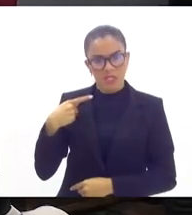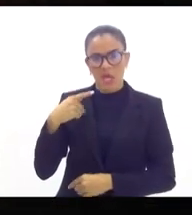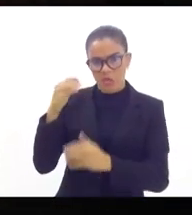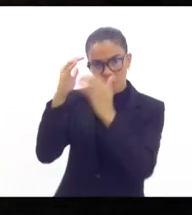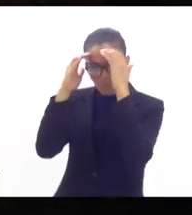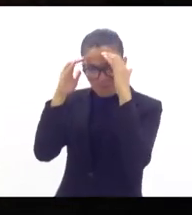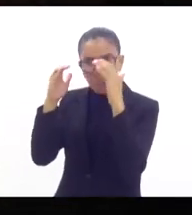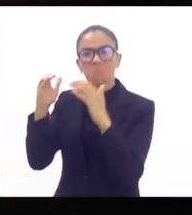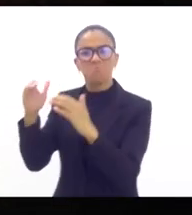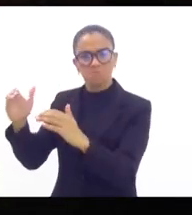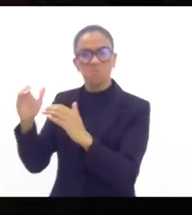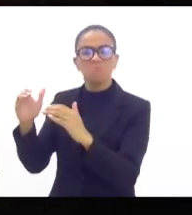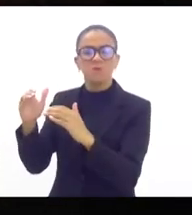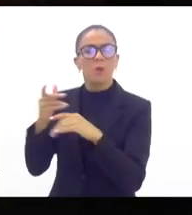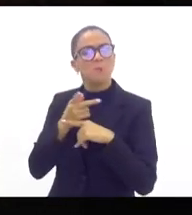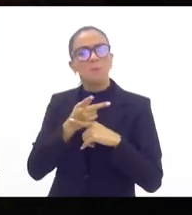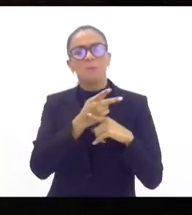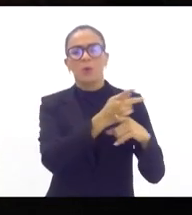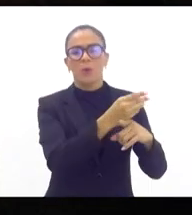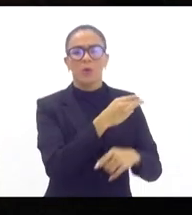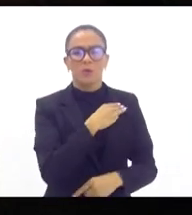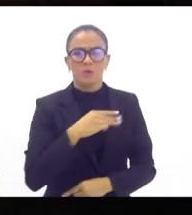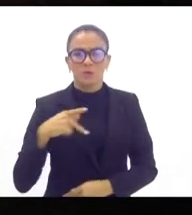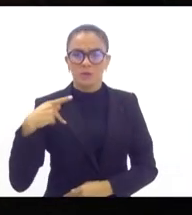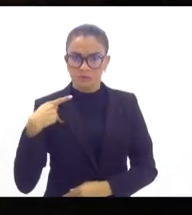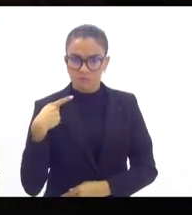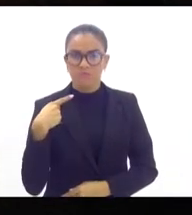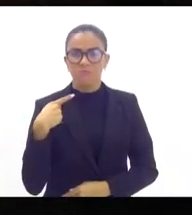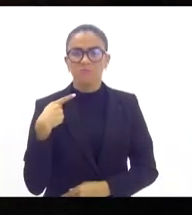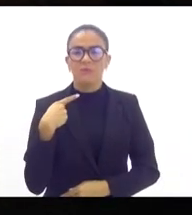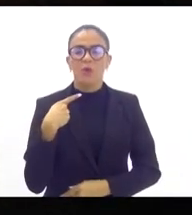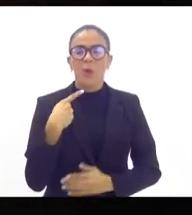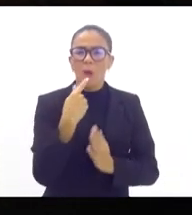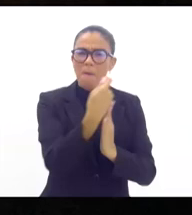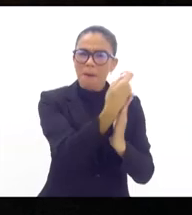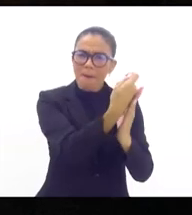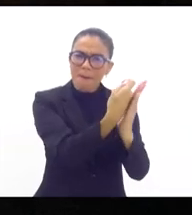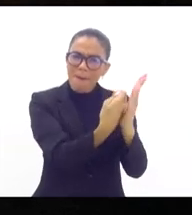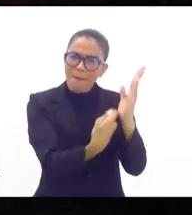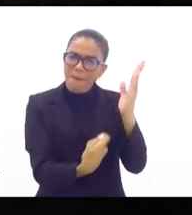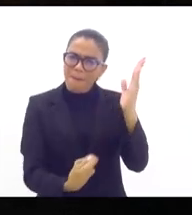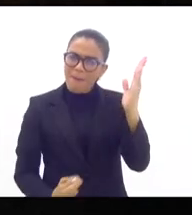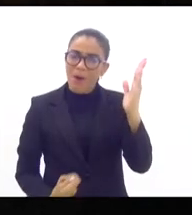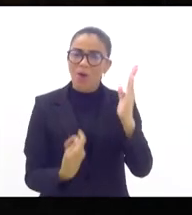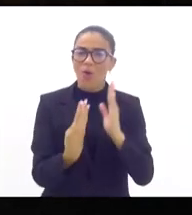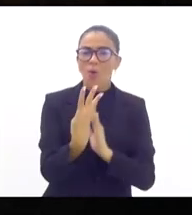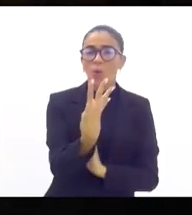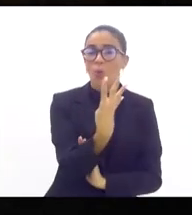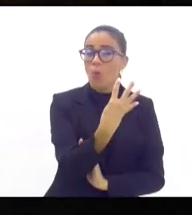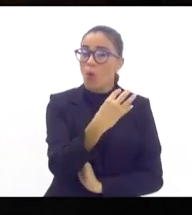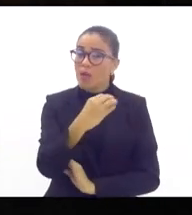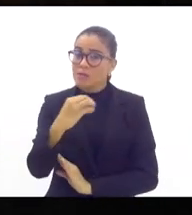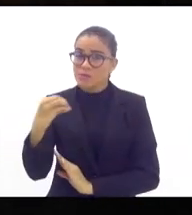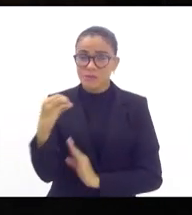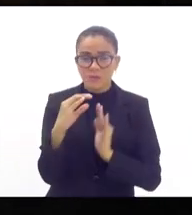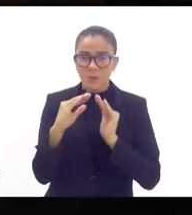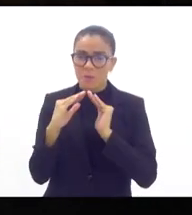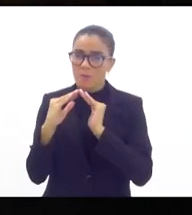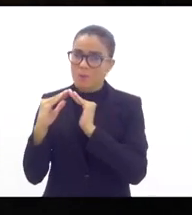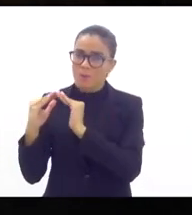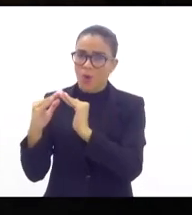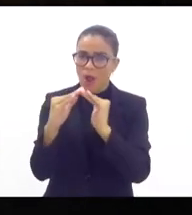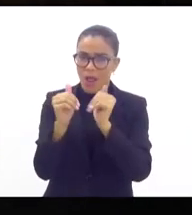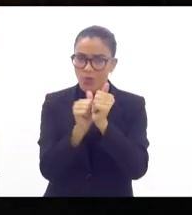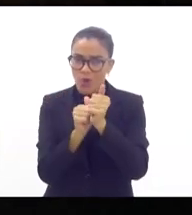fiz fui para o Ministério Público com uma baixa assinado de 400 moradores da área